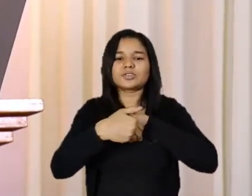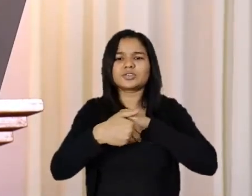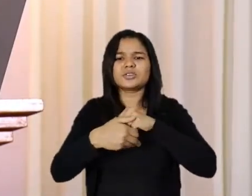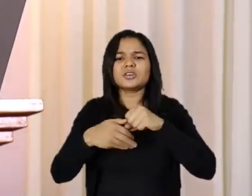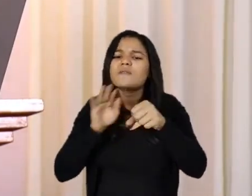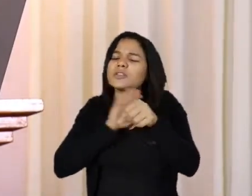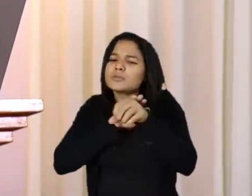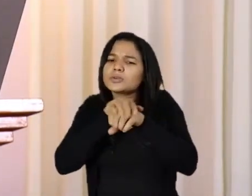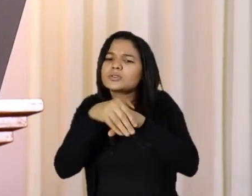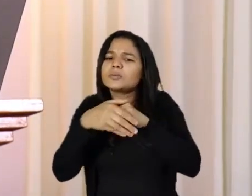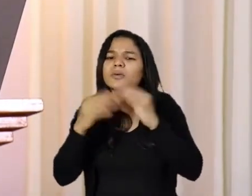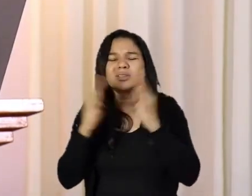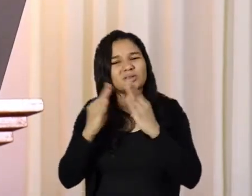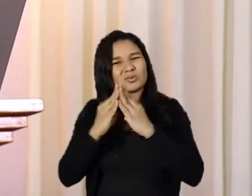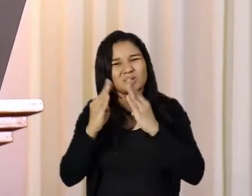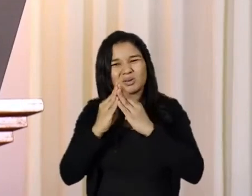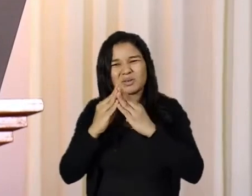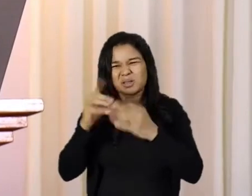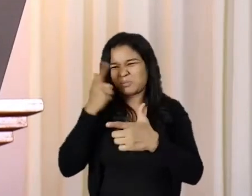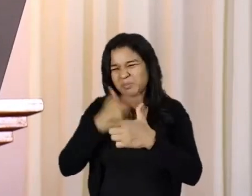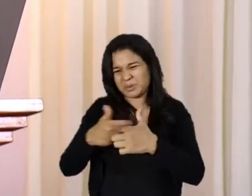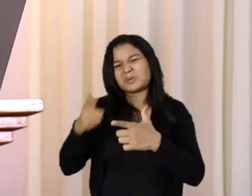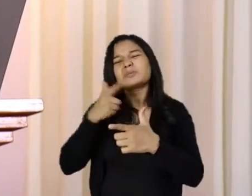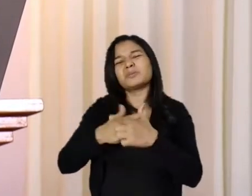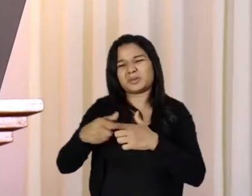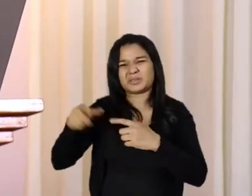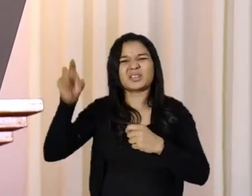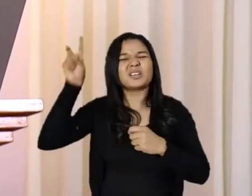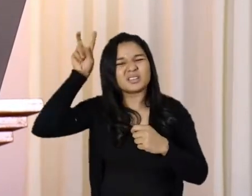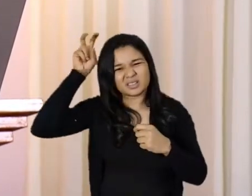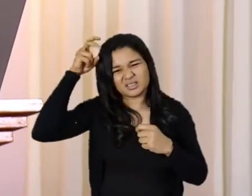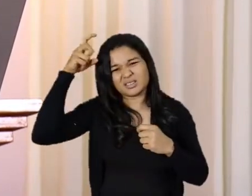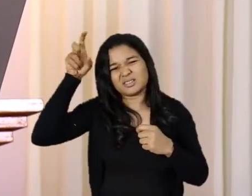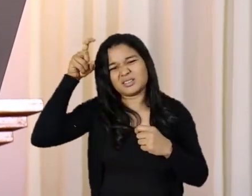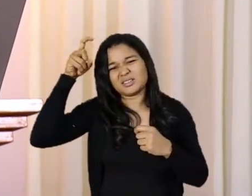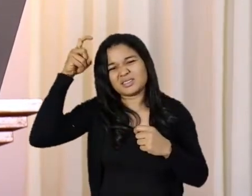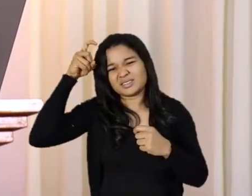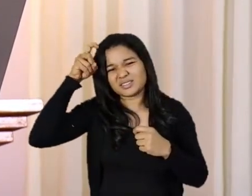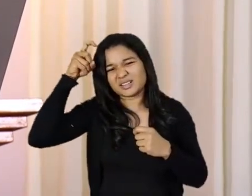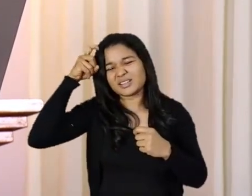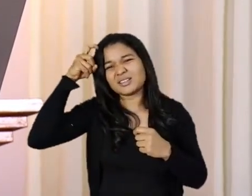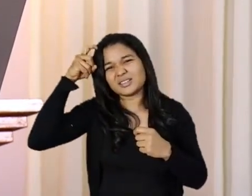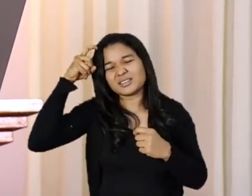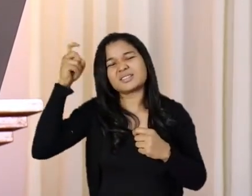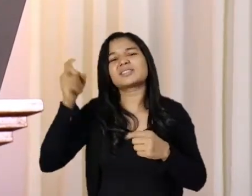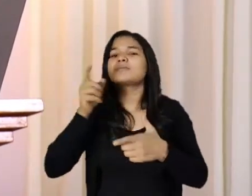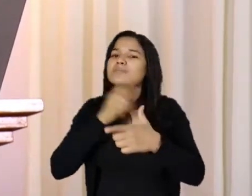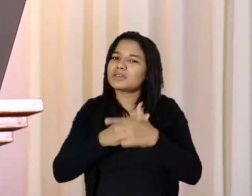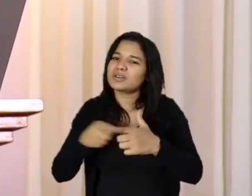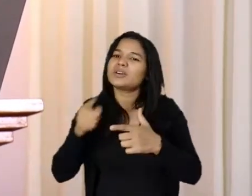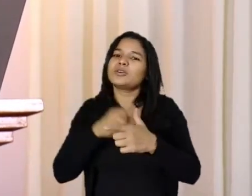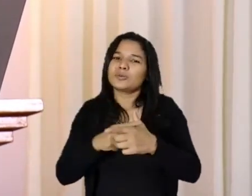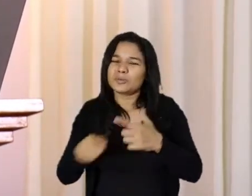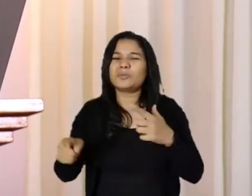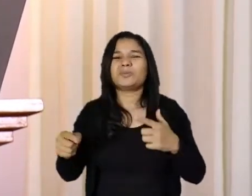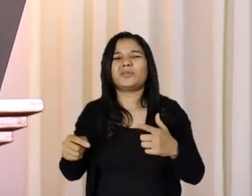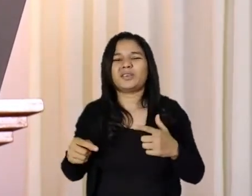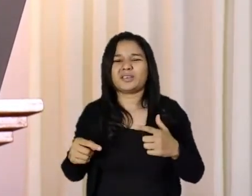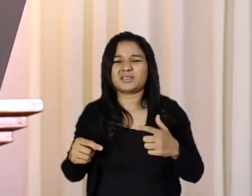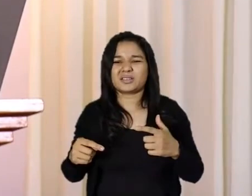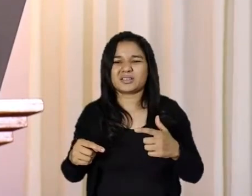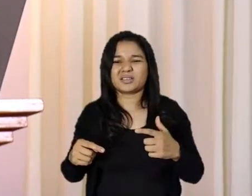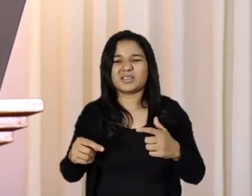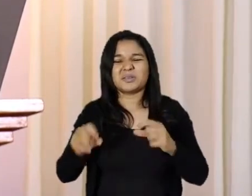que podem prejudicar a tua família. Então você precisa betumar o teu lar, de tal forma que as influências, aquilo que é